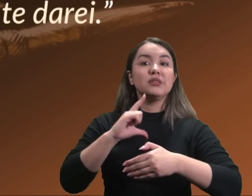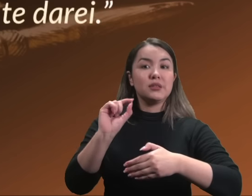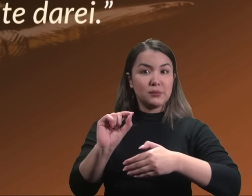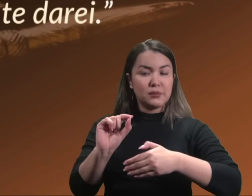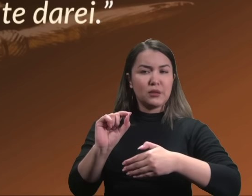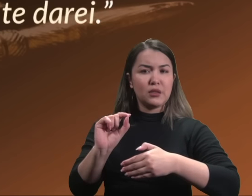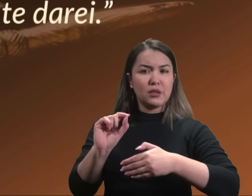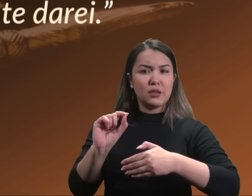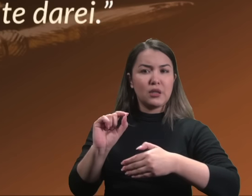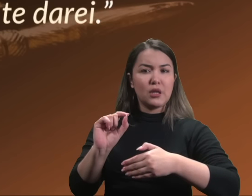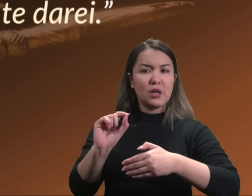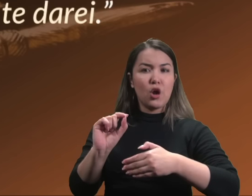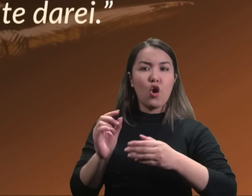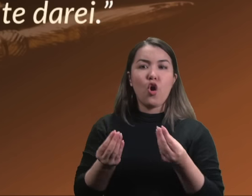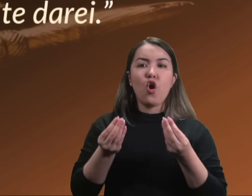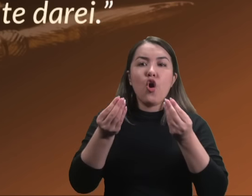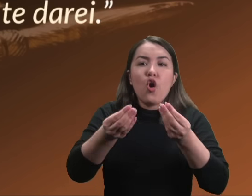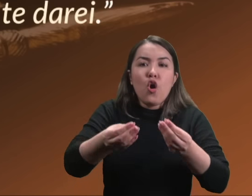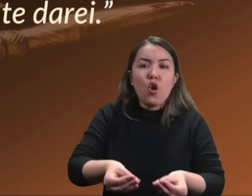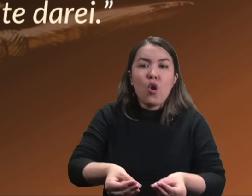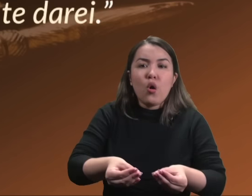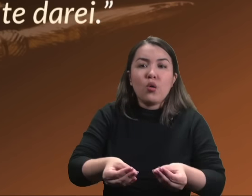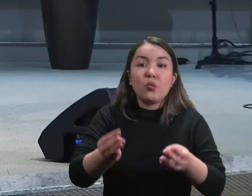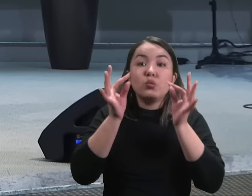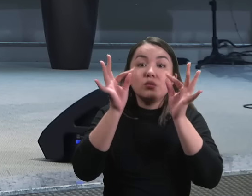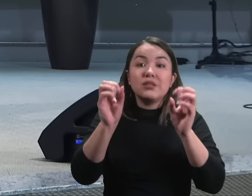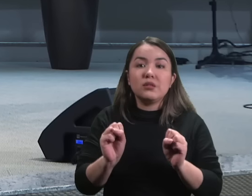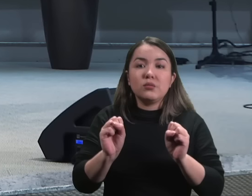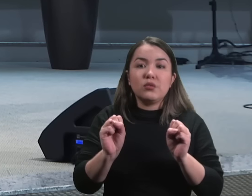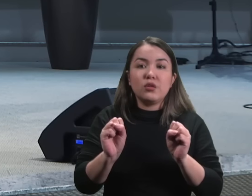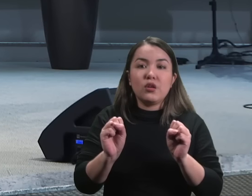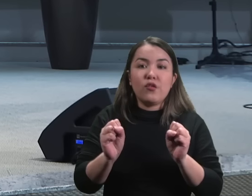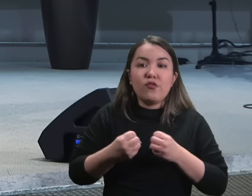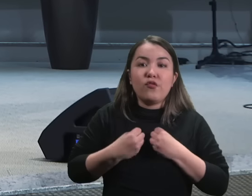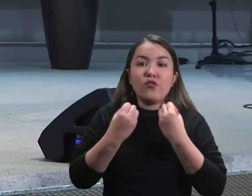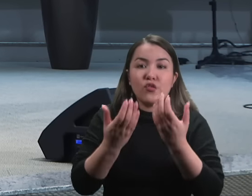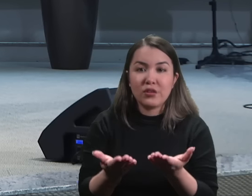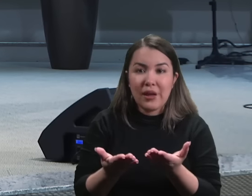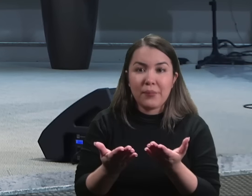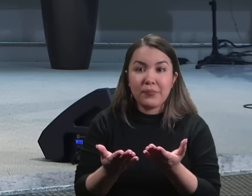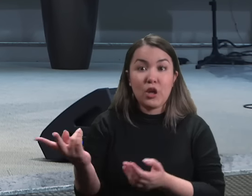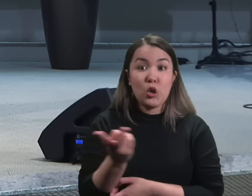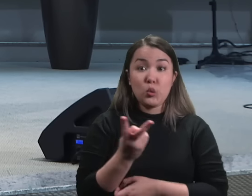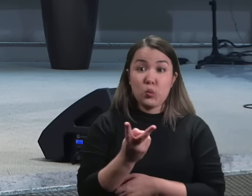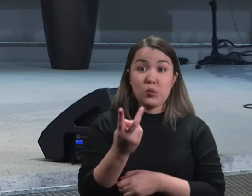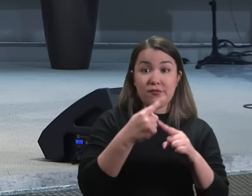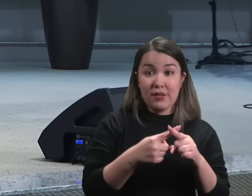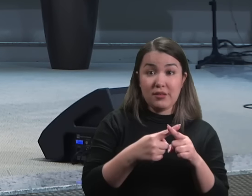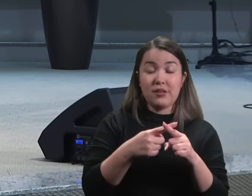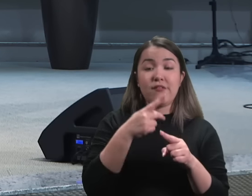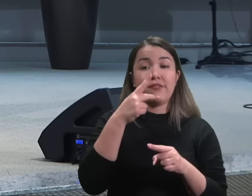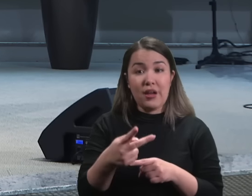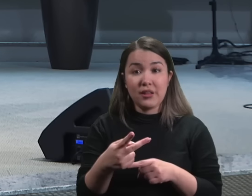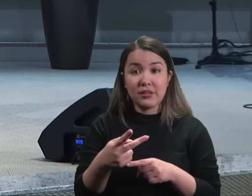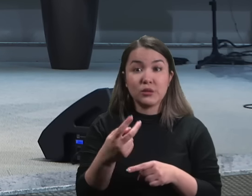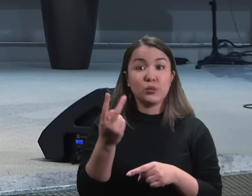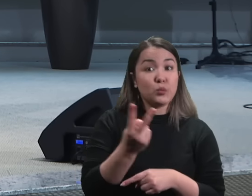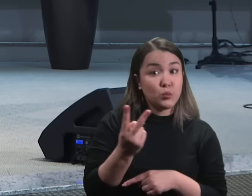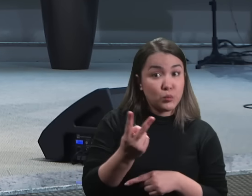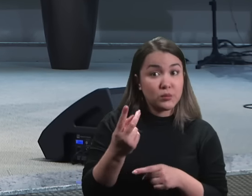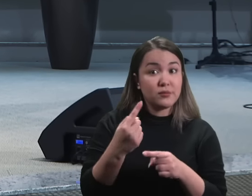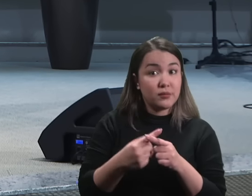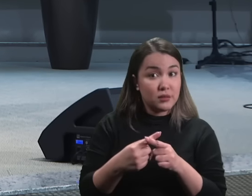que que diz porás o testemunho que eu te darei duas vezes é repetido aqui duas